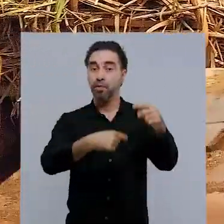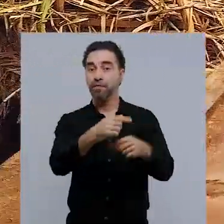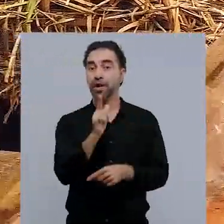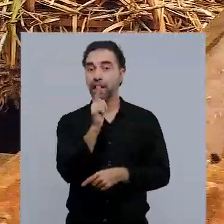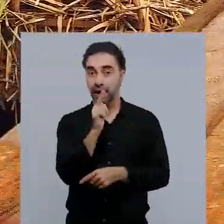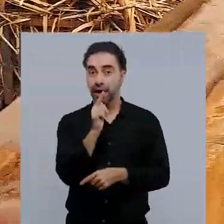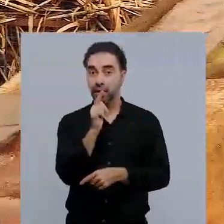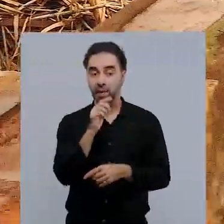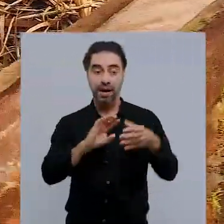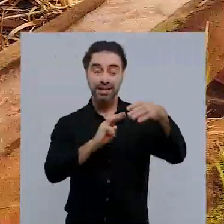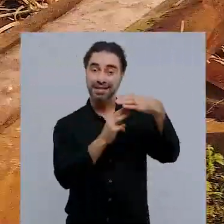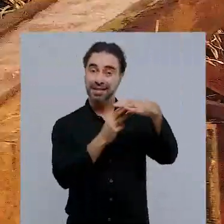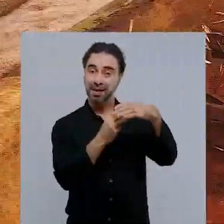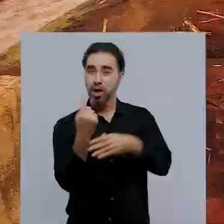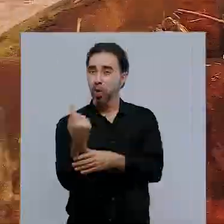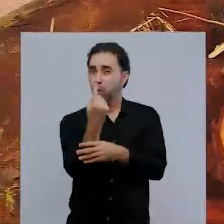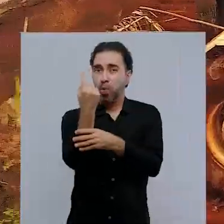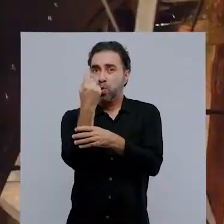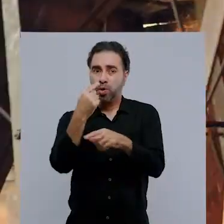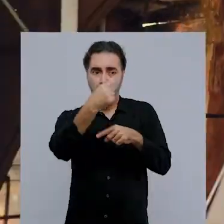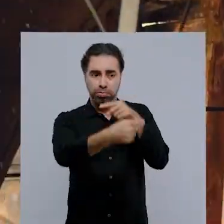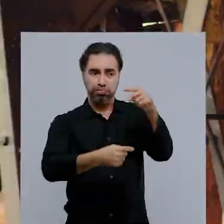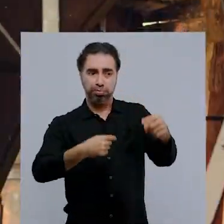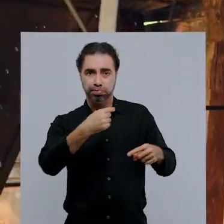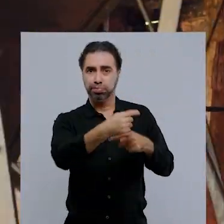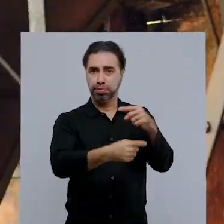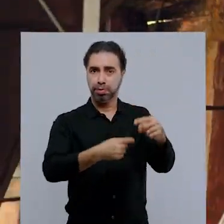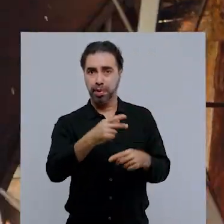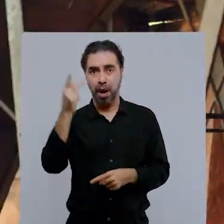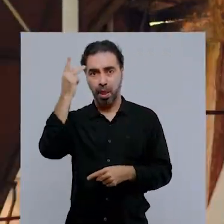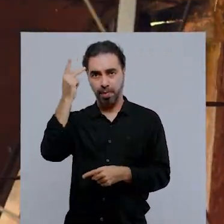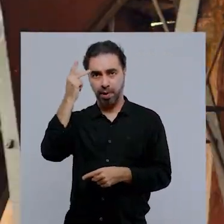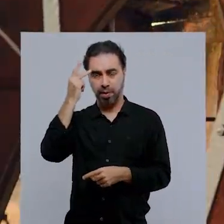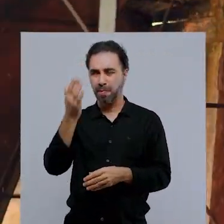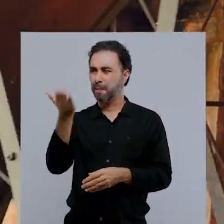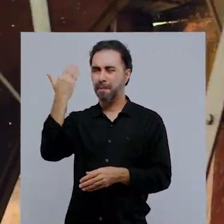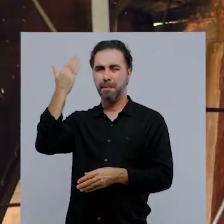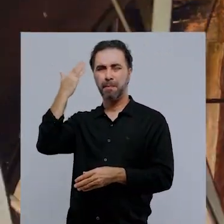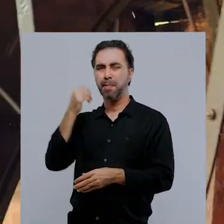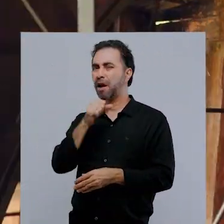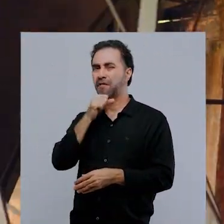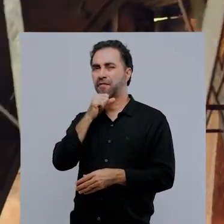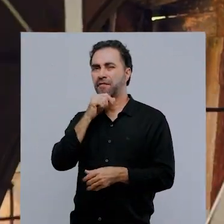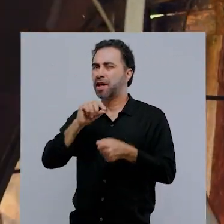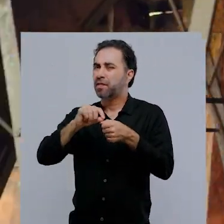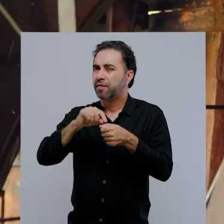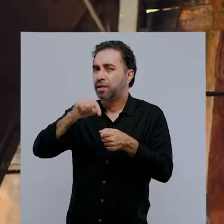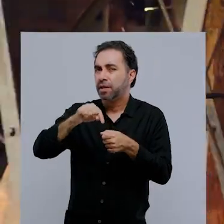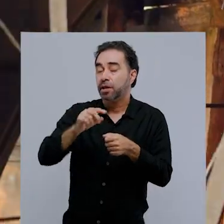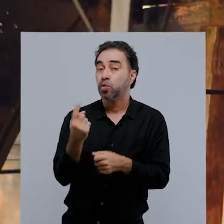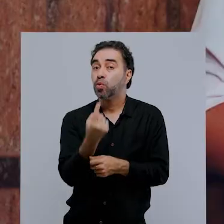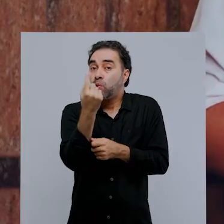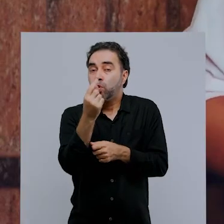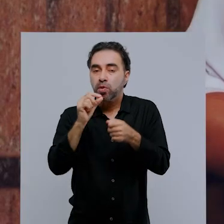Grande hoje é o único engenho que é movido por roda d'água do estado de São Paulo. É o mais antigo em funcionamento do estado e o único movido à roda